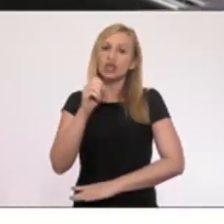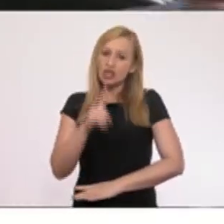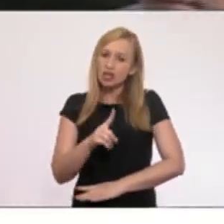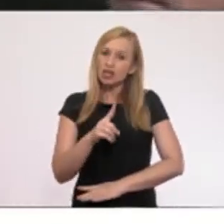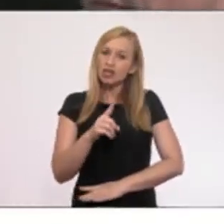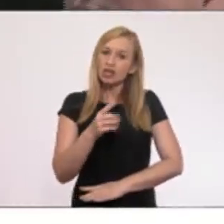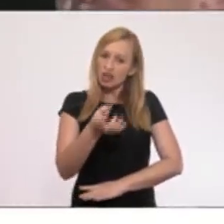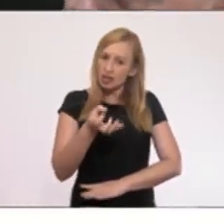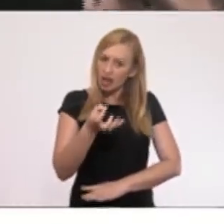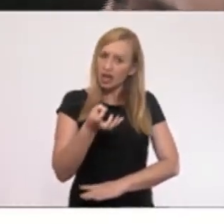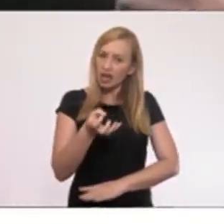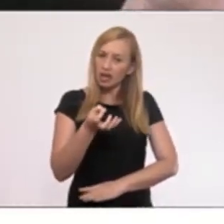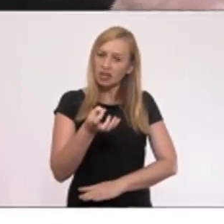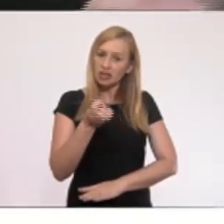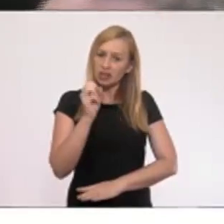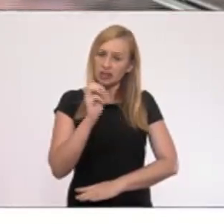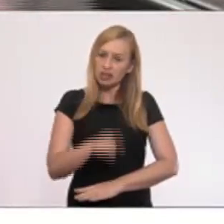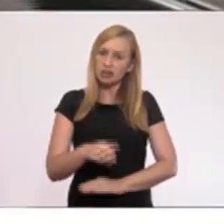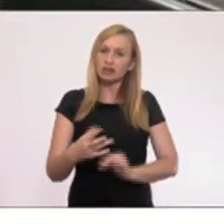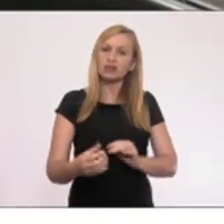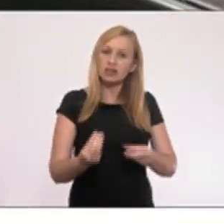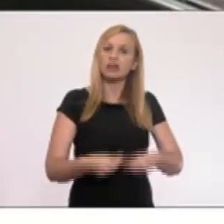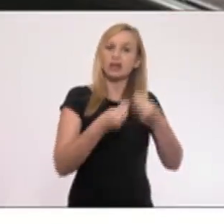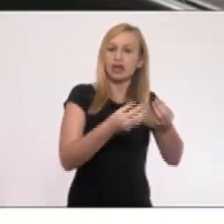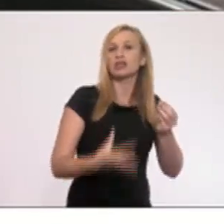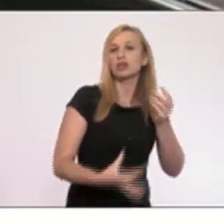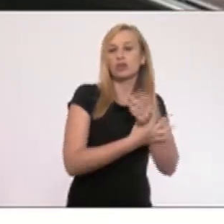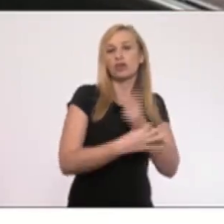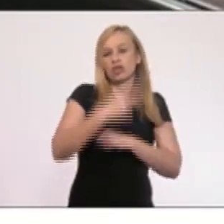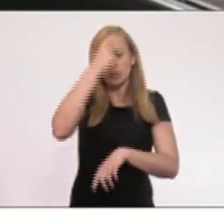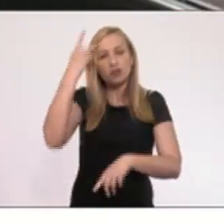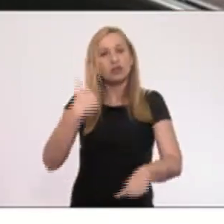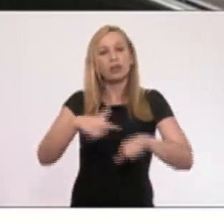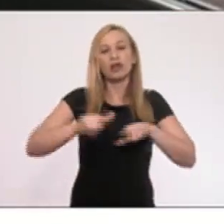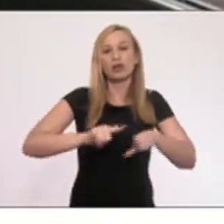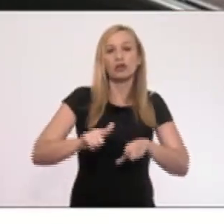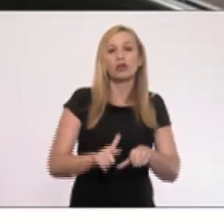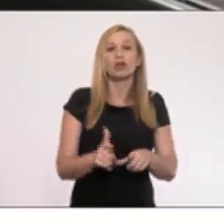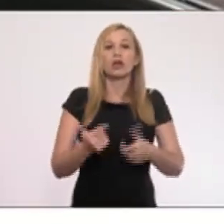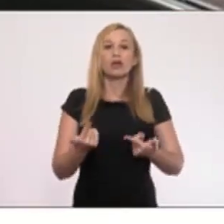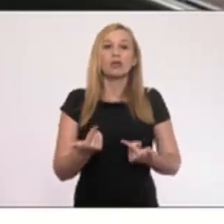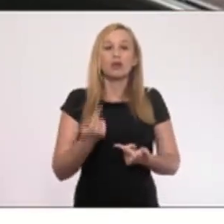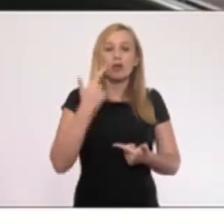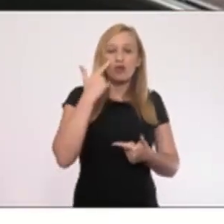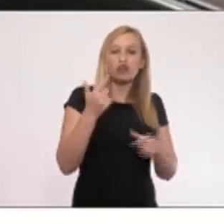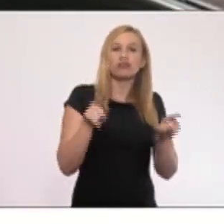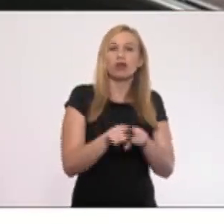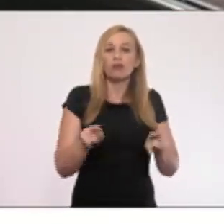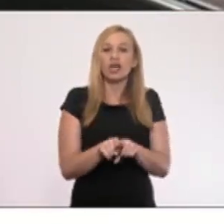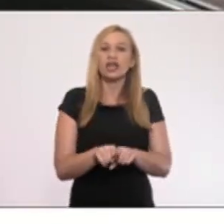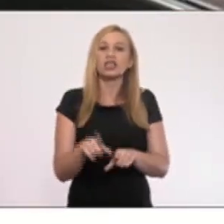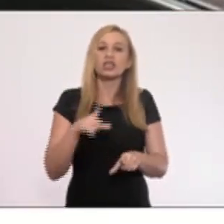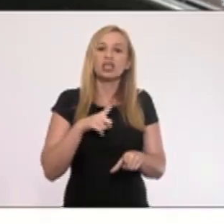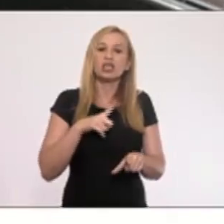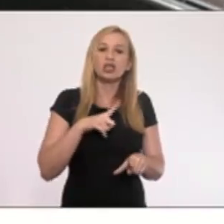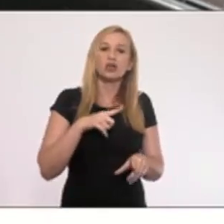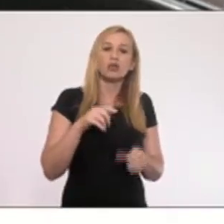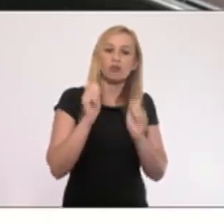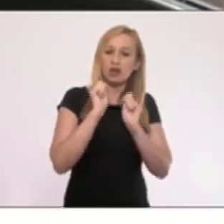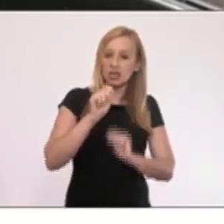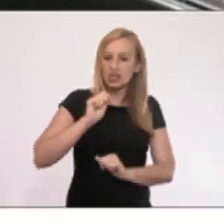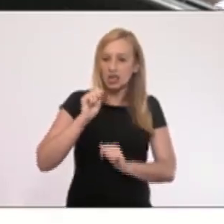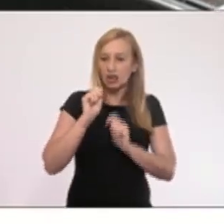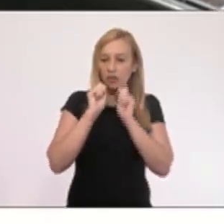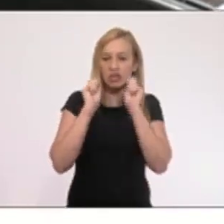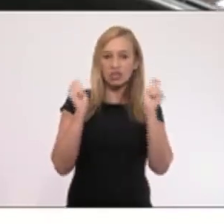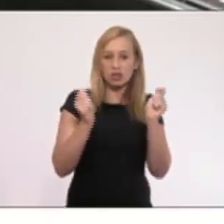favor de dar segurança ao trabalhador. Pelo que me consta, havia, inclusive, um assessor da deputada